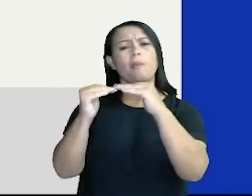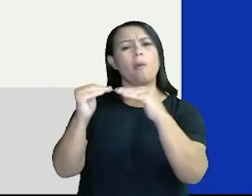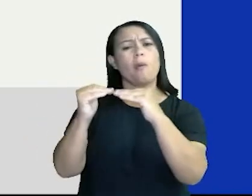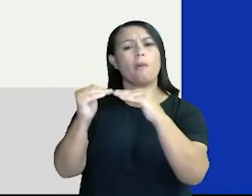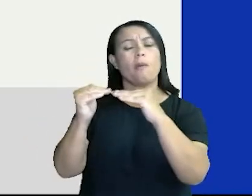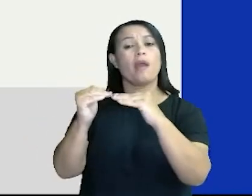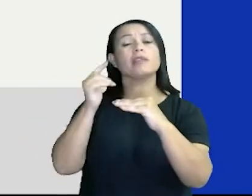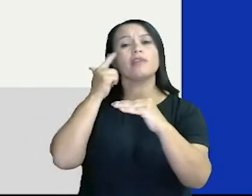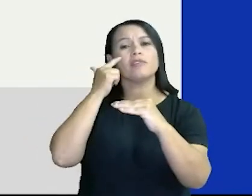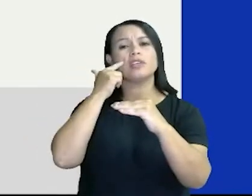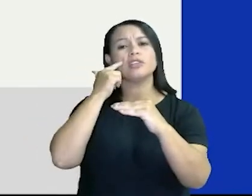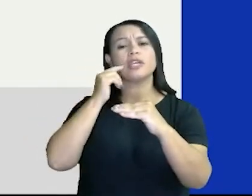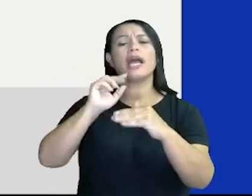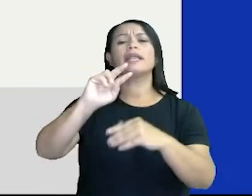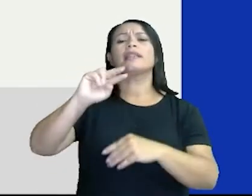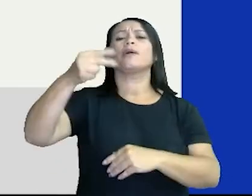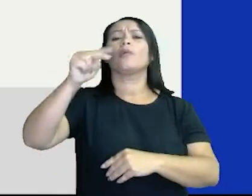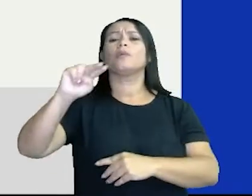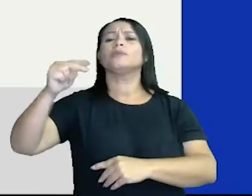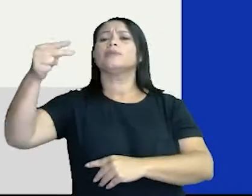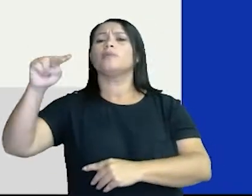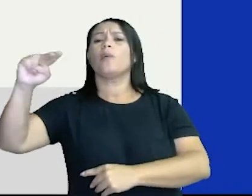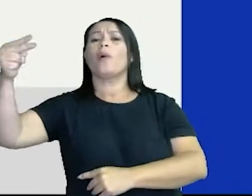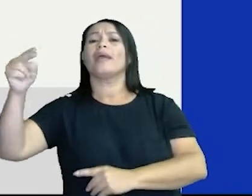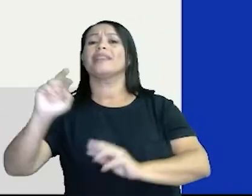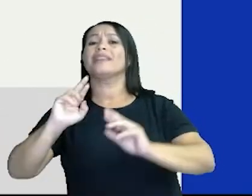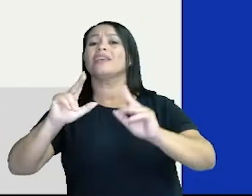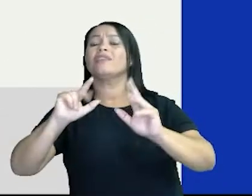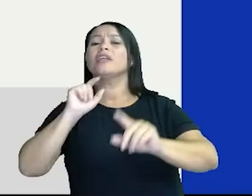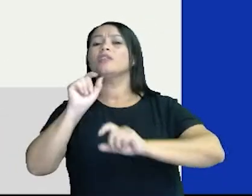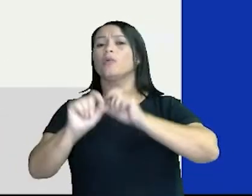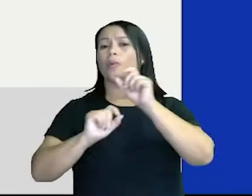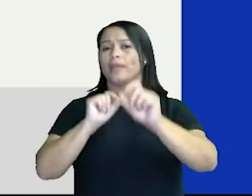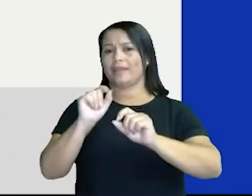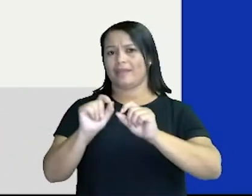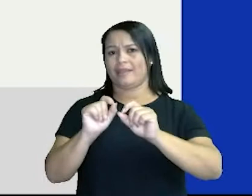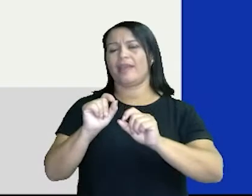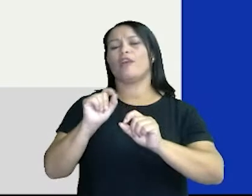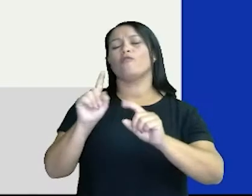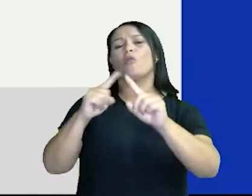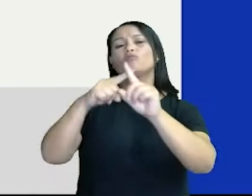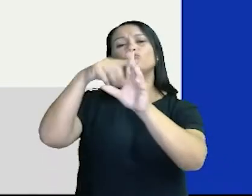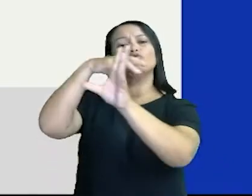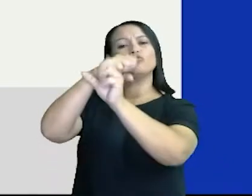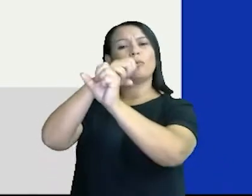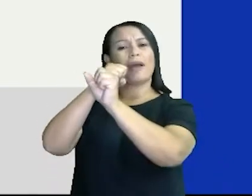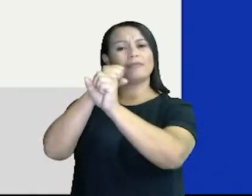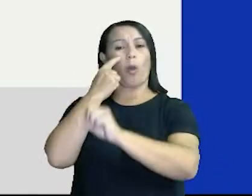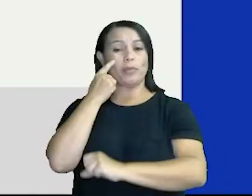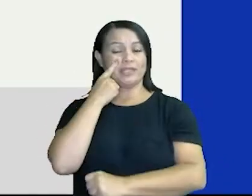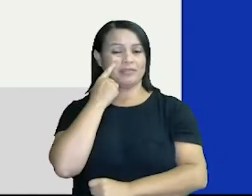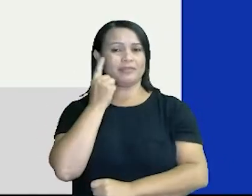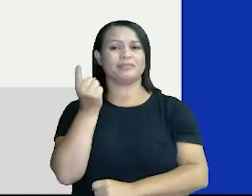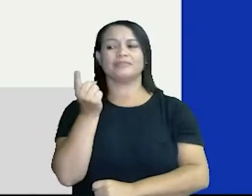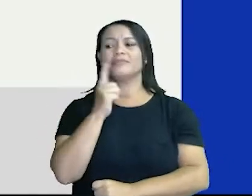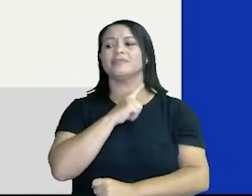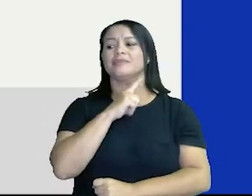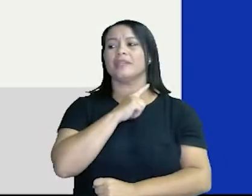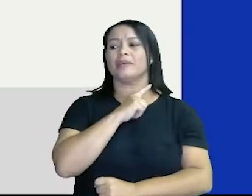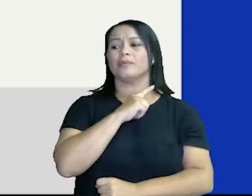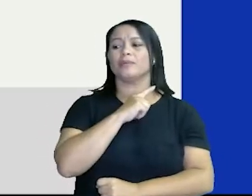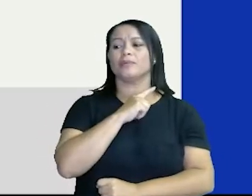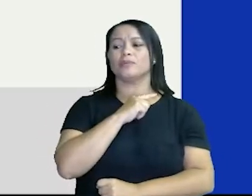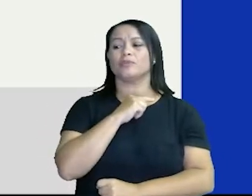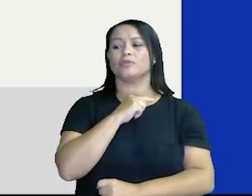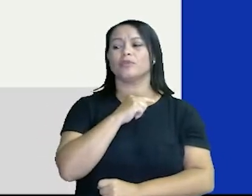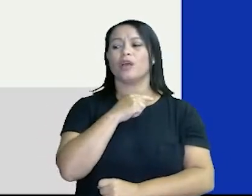então esses expoentes diferentes eu vou fazer o que eu vou somar olha aqui ó nós